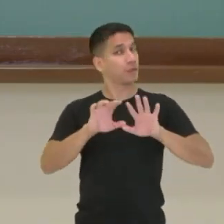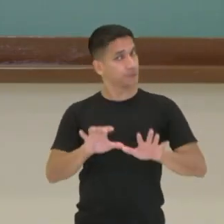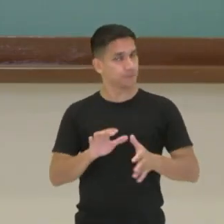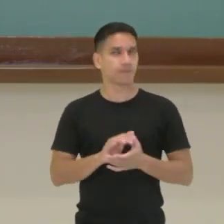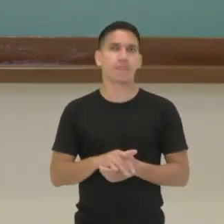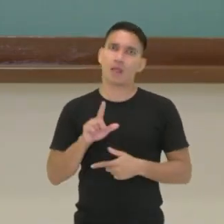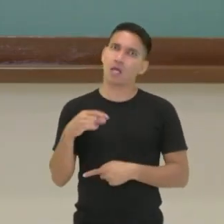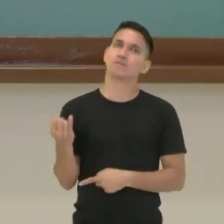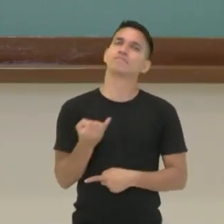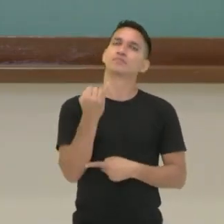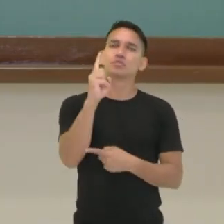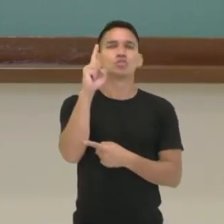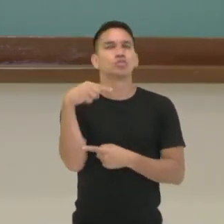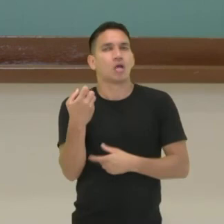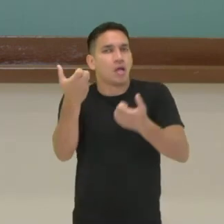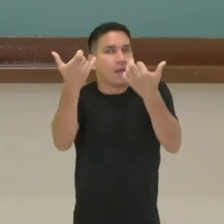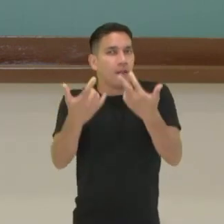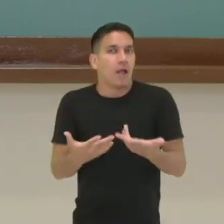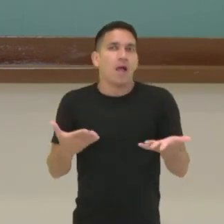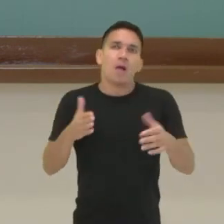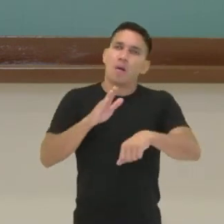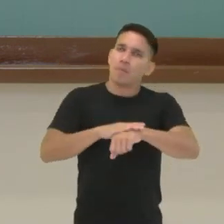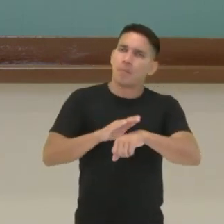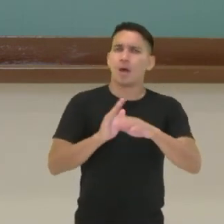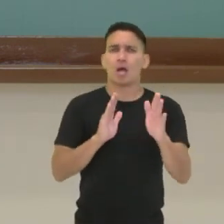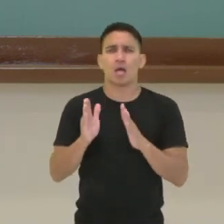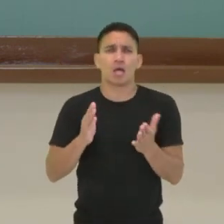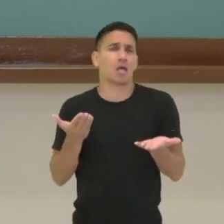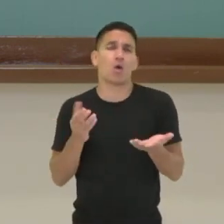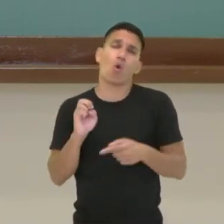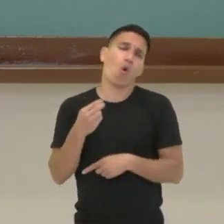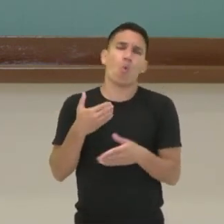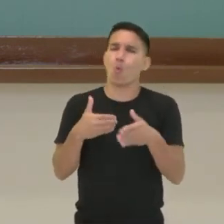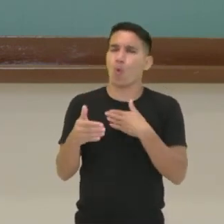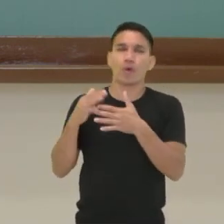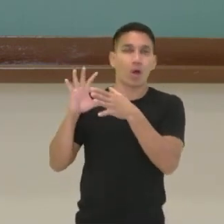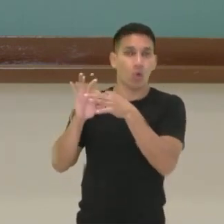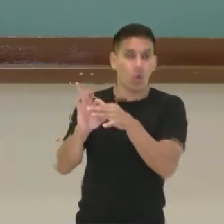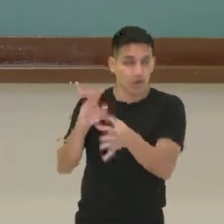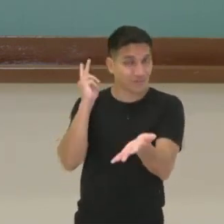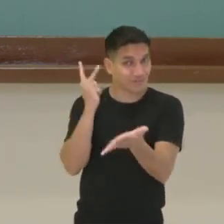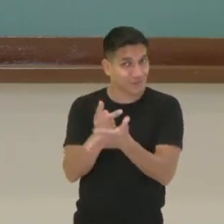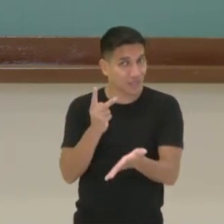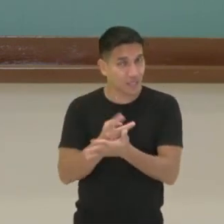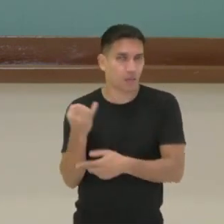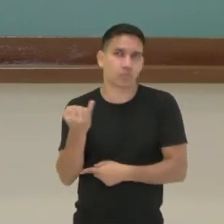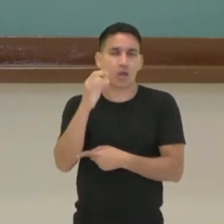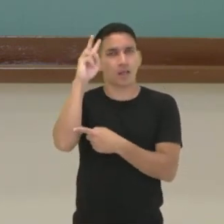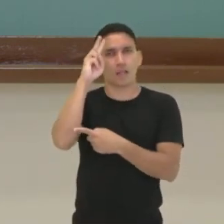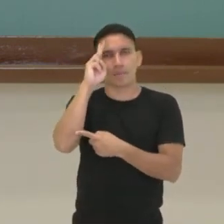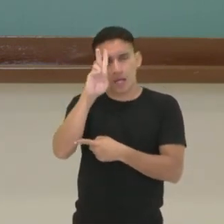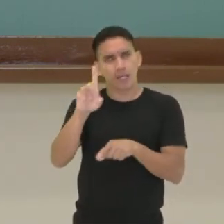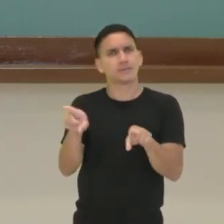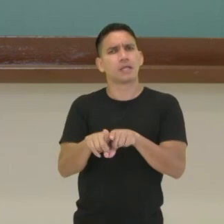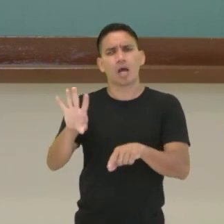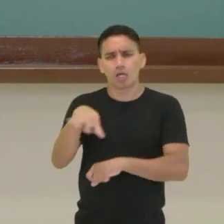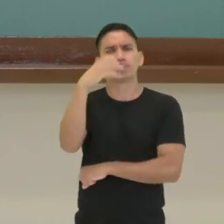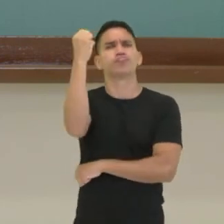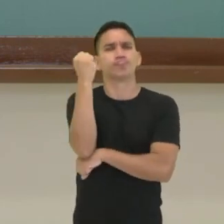da gente falar nessa época ou em qualquer contexto, sempre muito importante lembrar e reivindicar